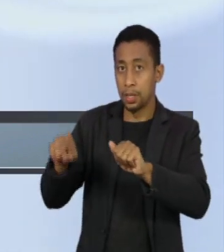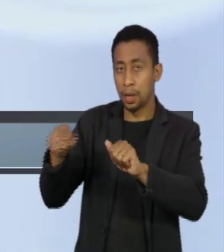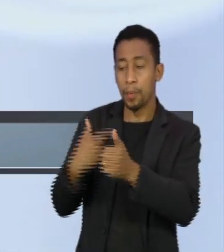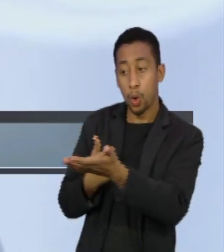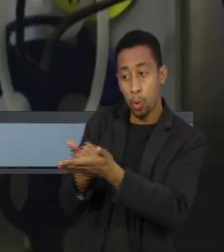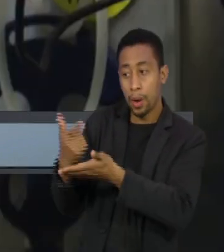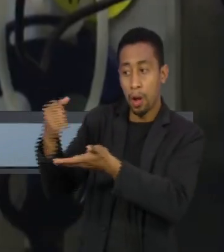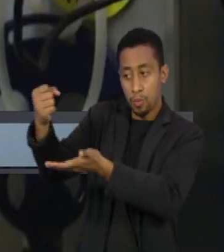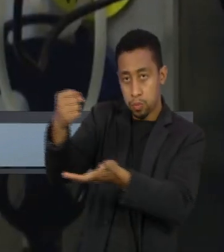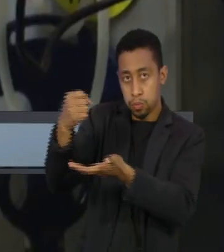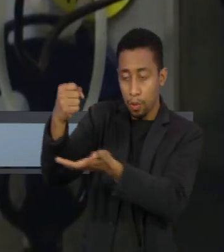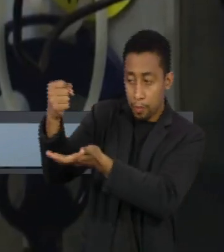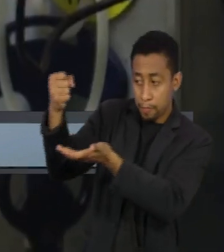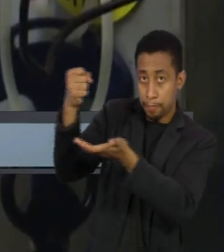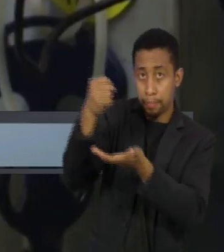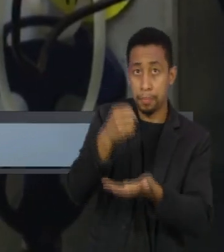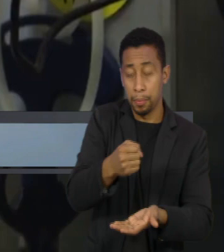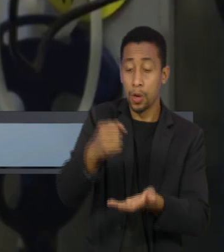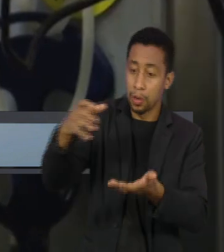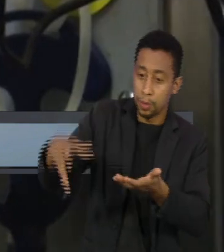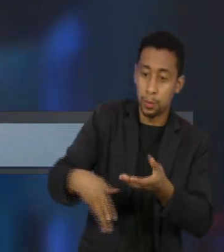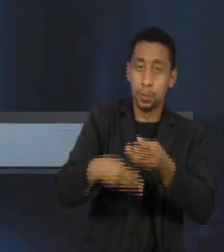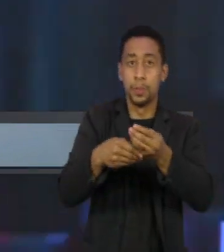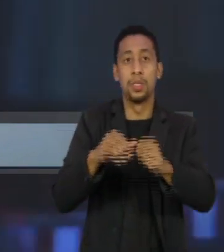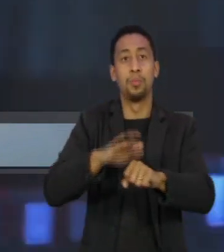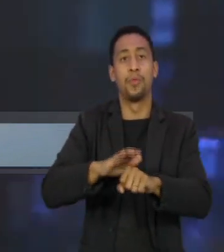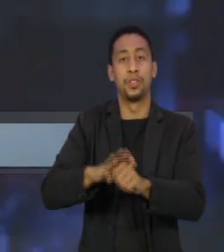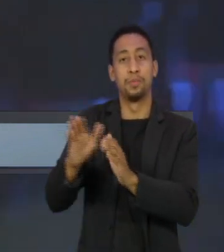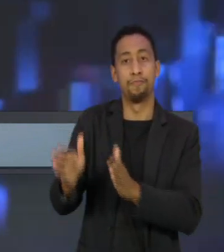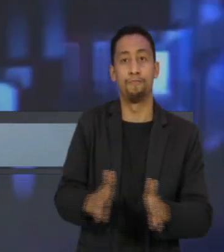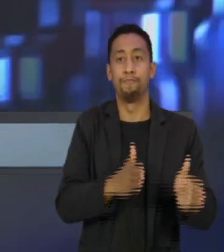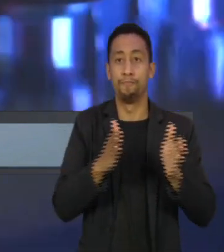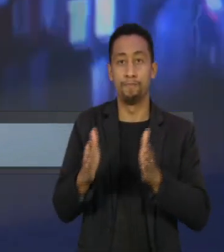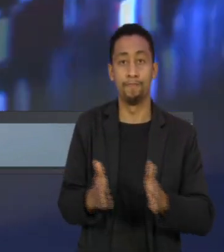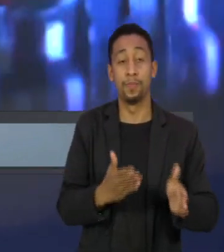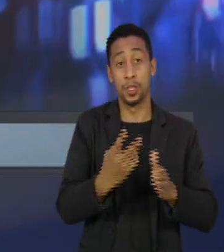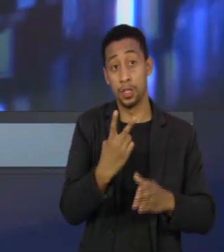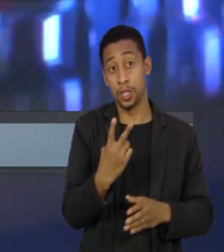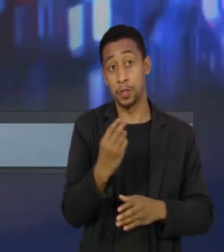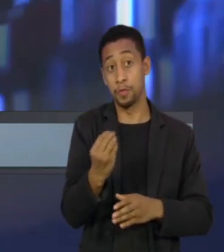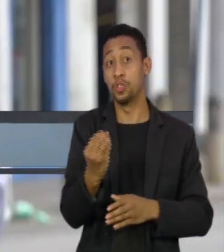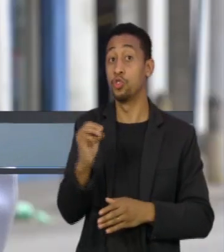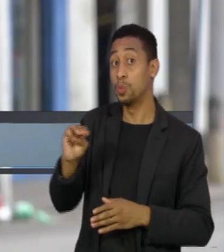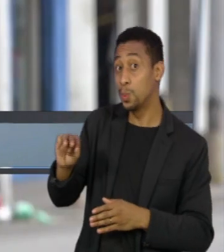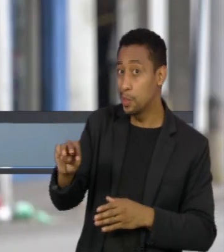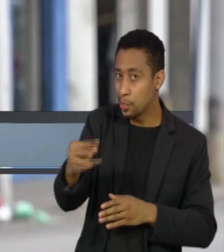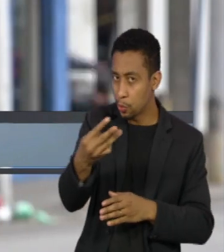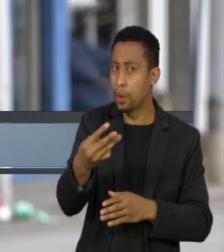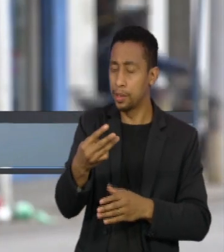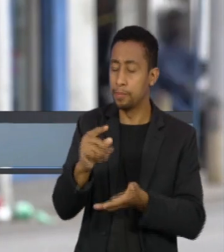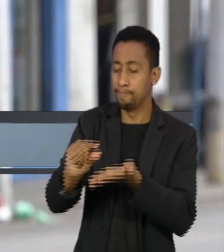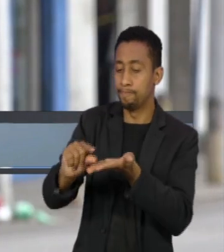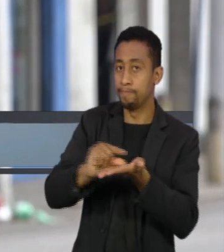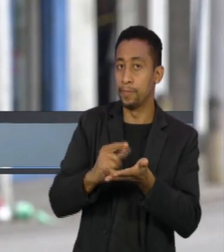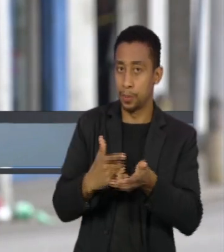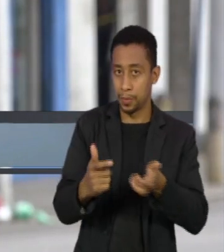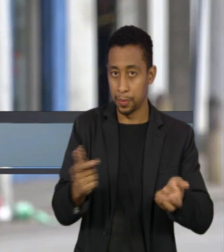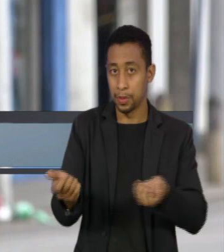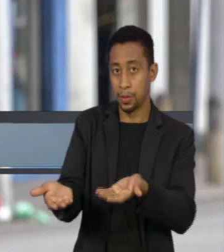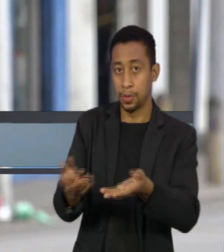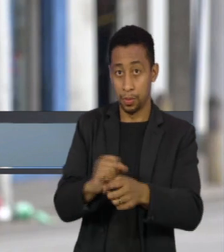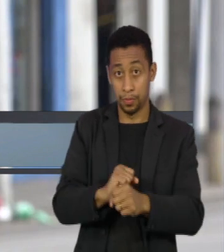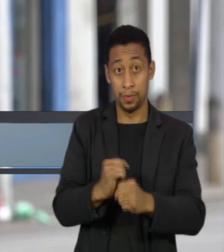IFA adicional suficiente para a produção de mais 20 milhões de doses da vacina contra a